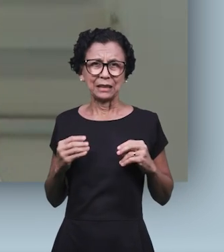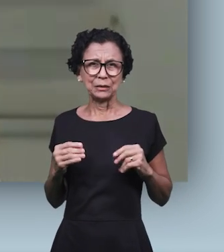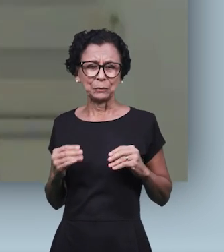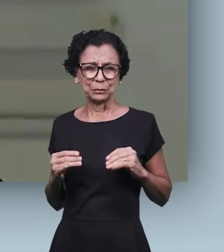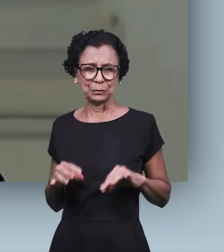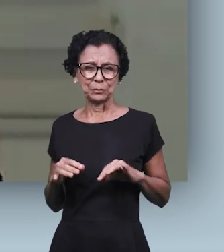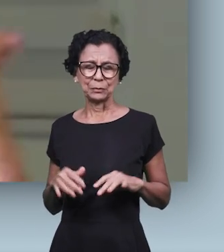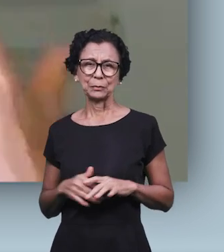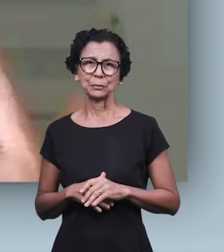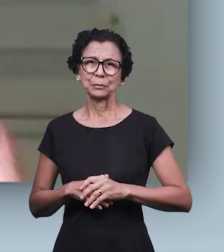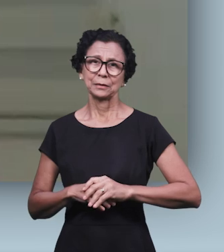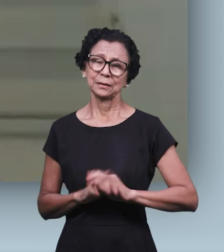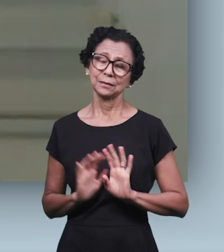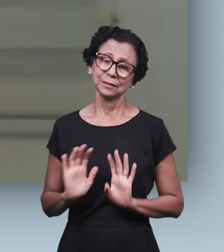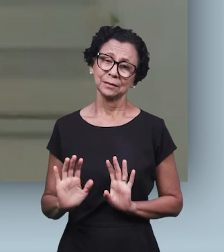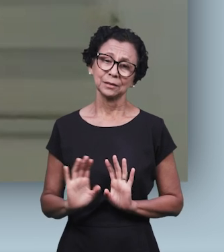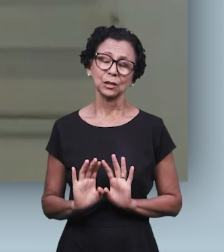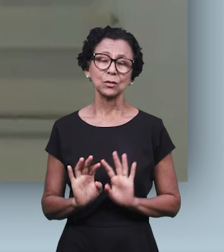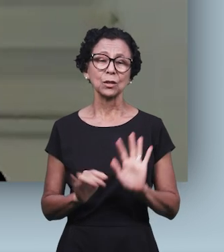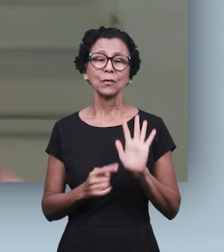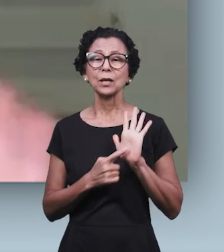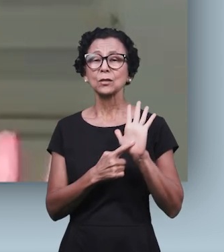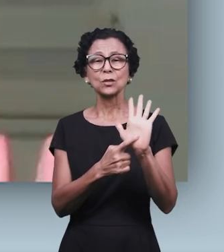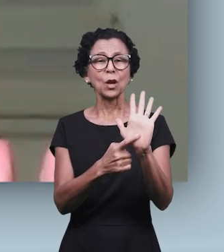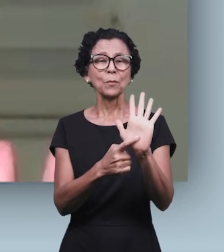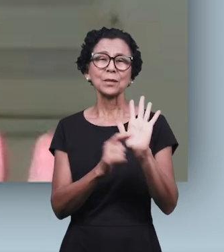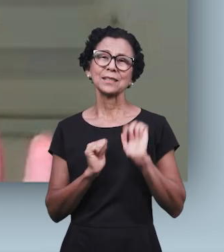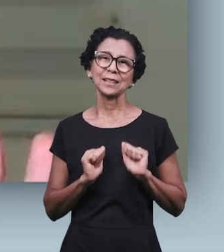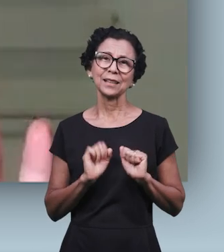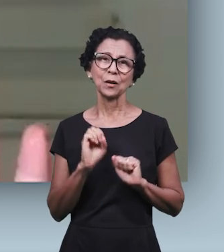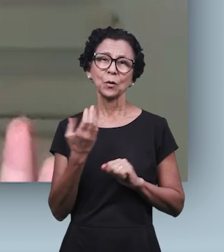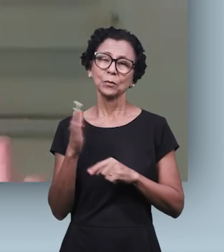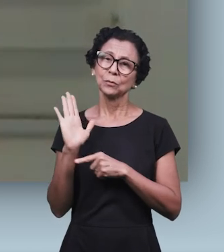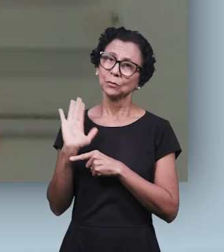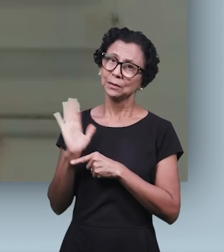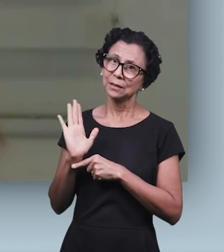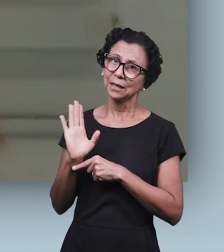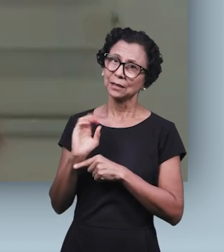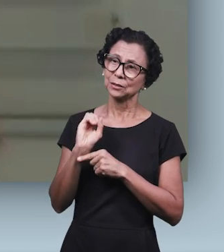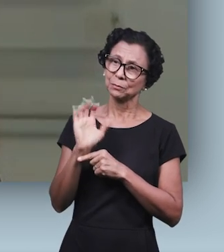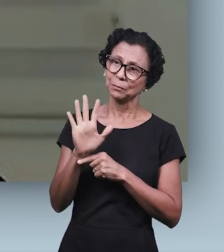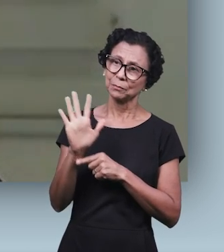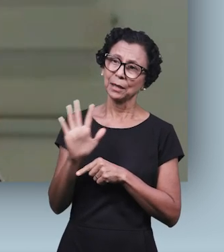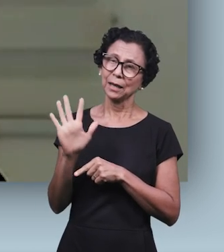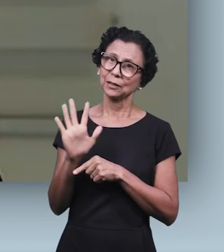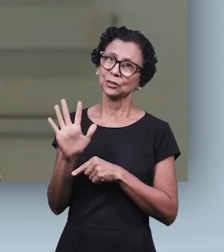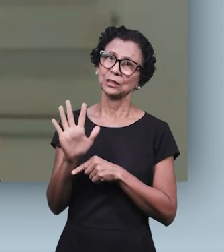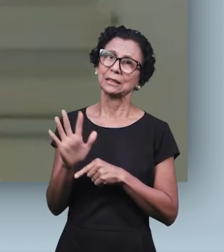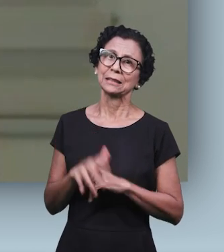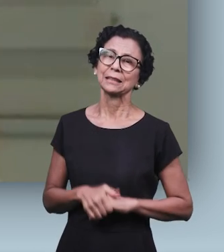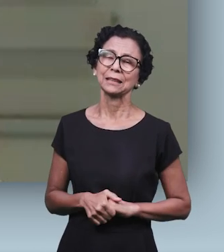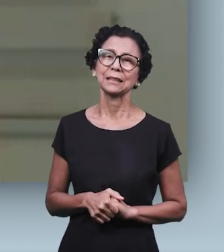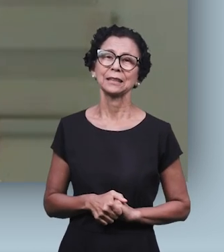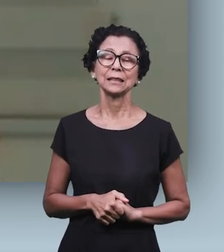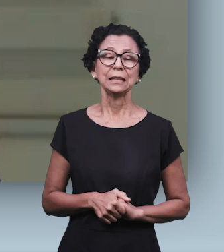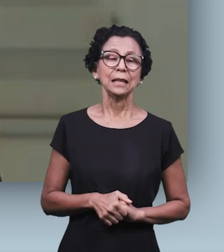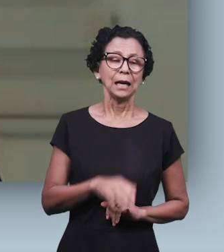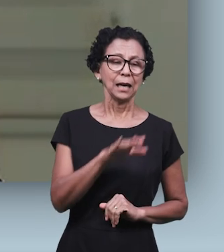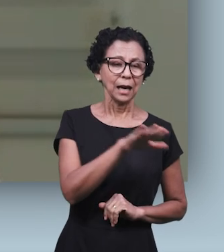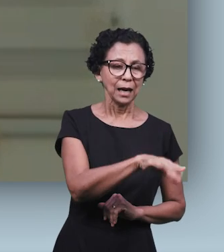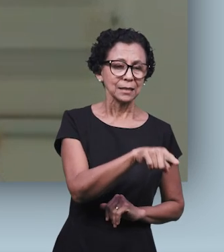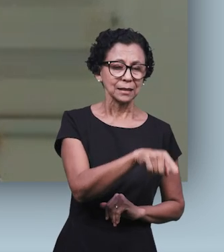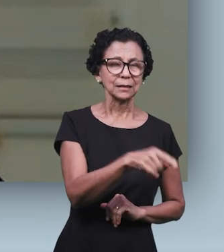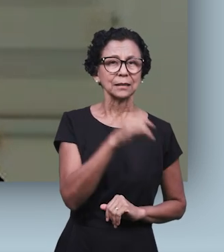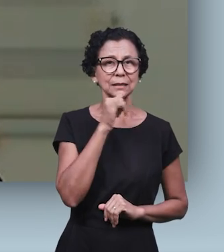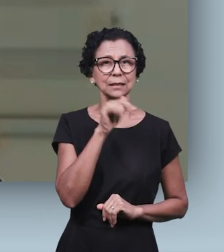desconforto sensorial, ela vai somente apresentar de longe ou somente usar os slides, né? E aquela criança que precisa pegar, ela